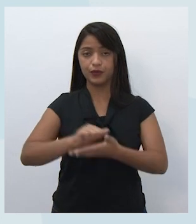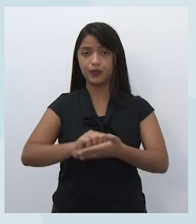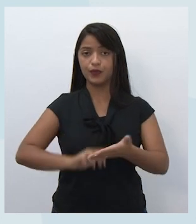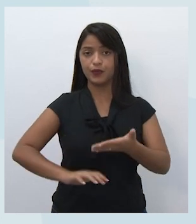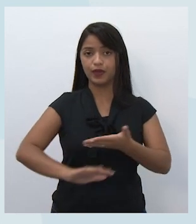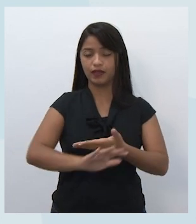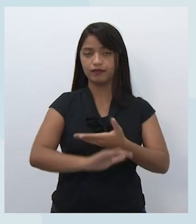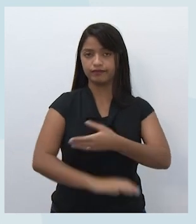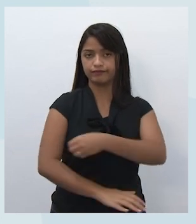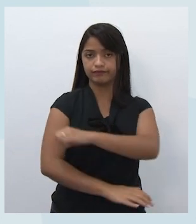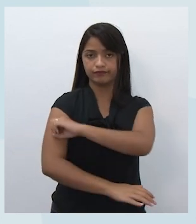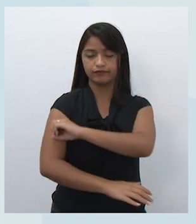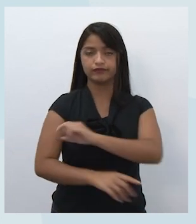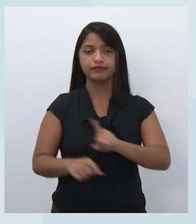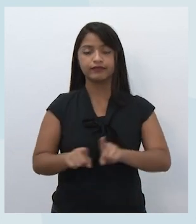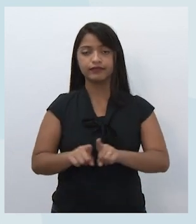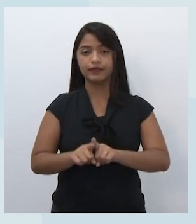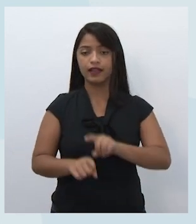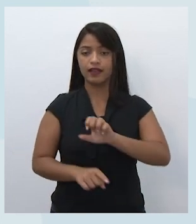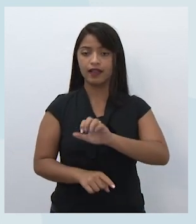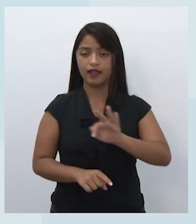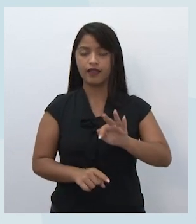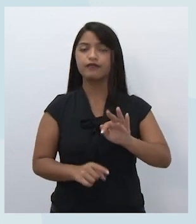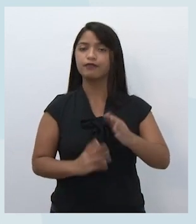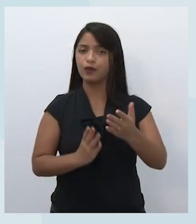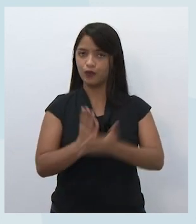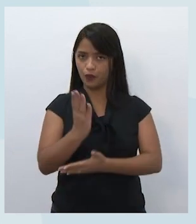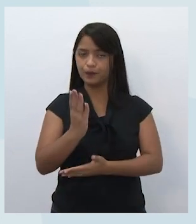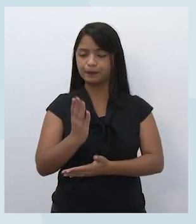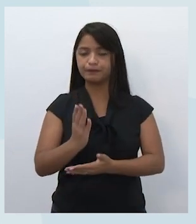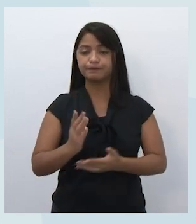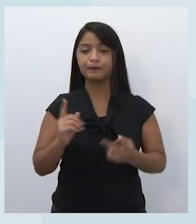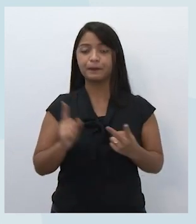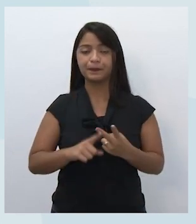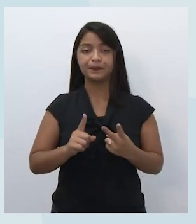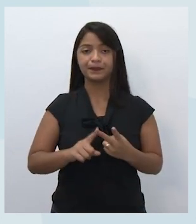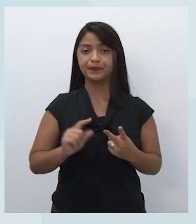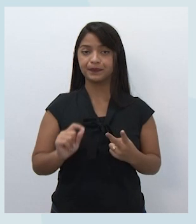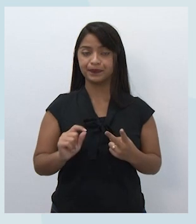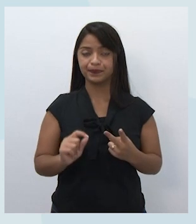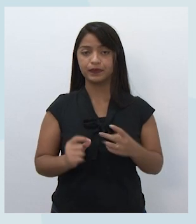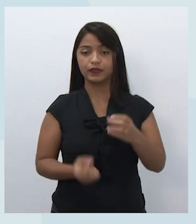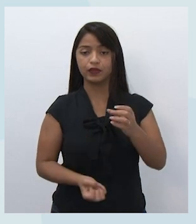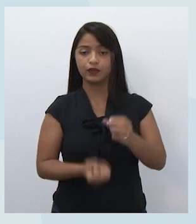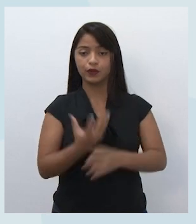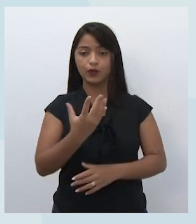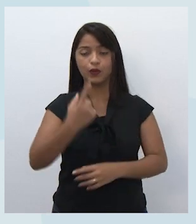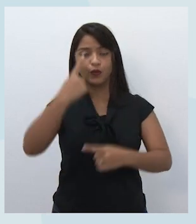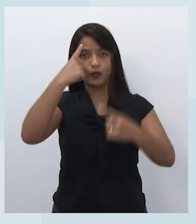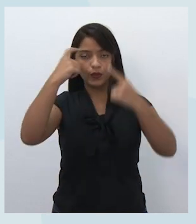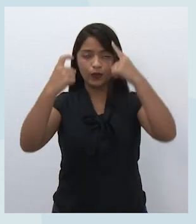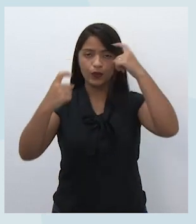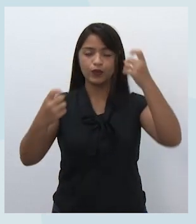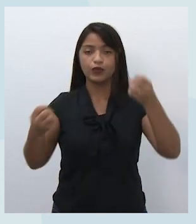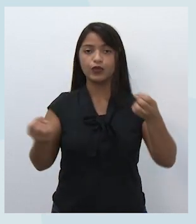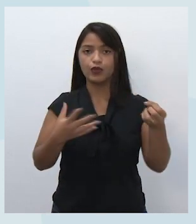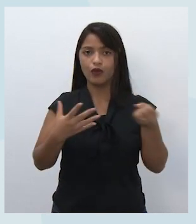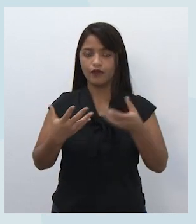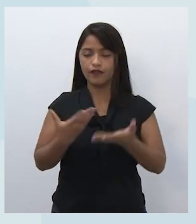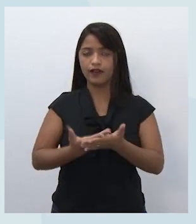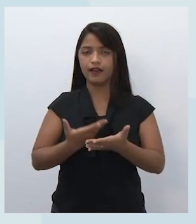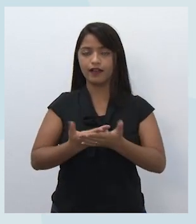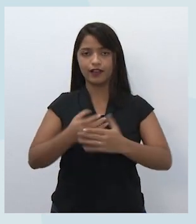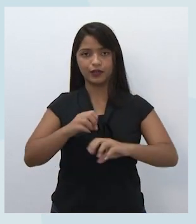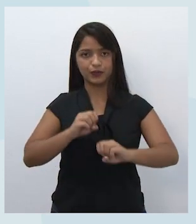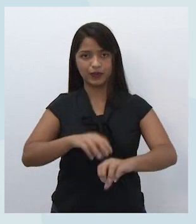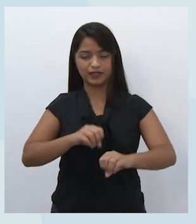educação infantil e ensino fundamental homologado. Nós tivemos também a criação do Inova Educação. Com isso,